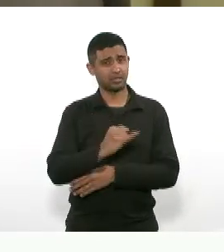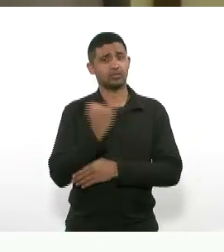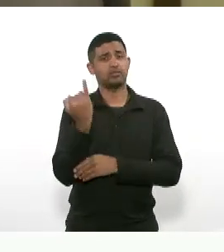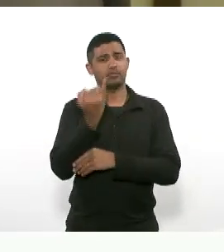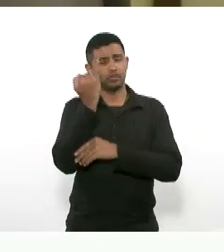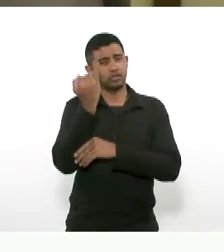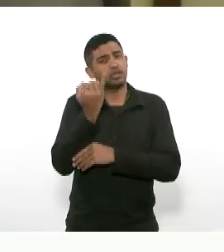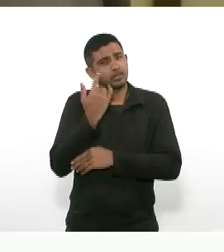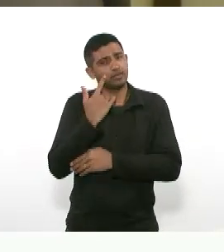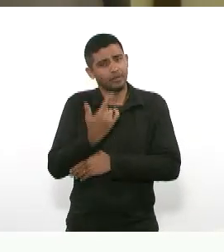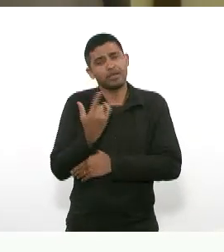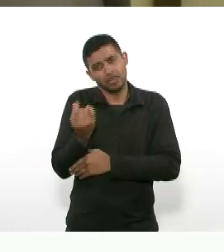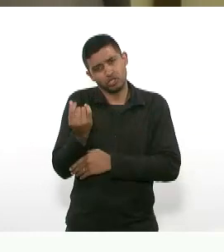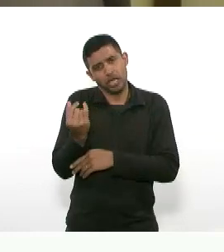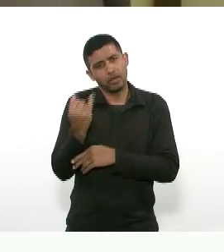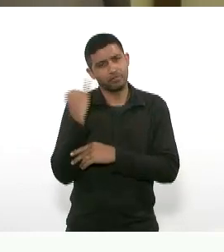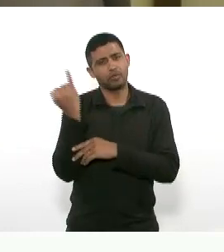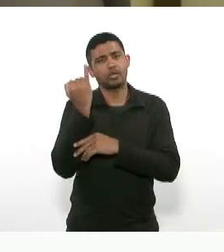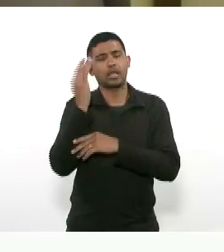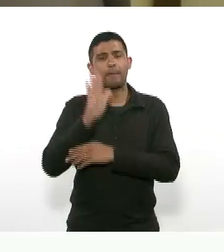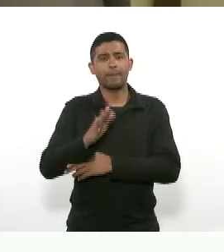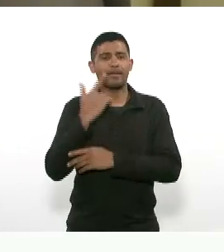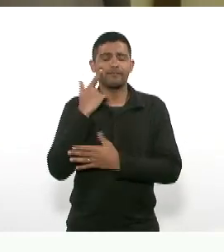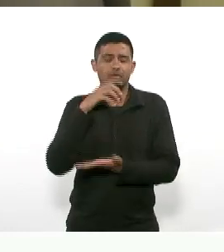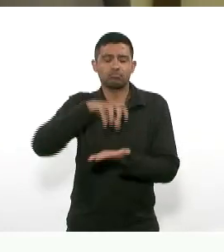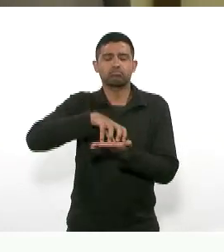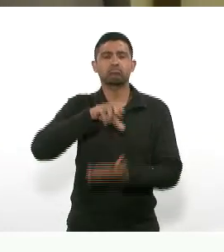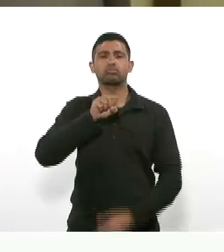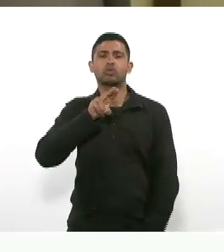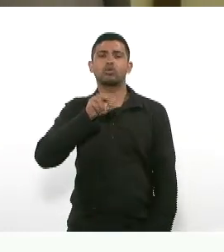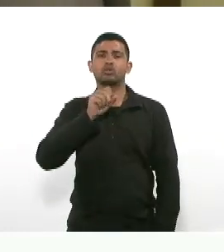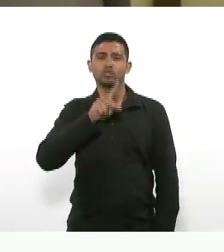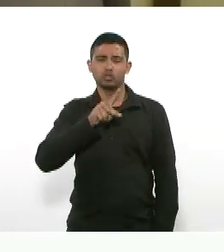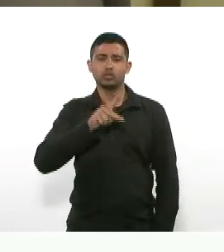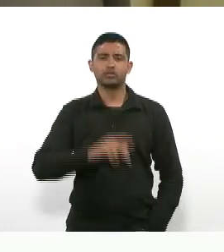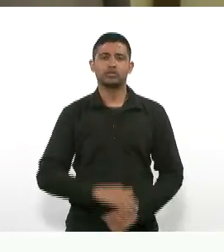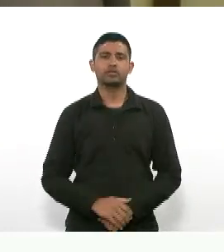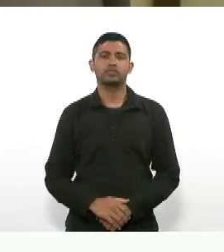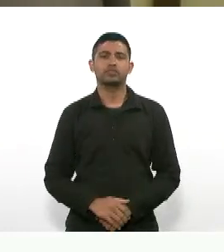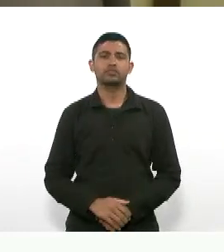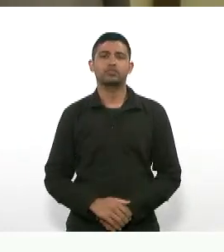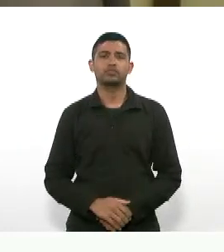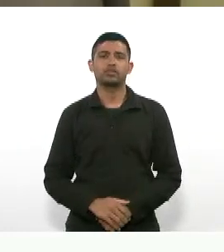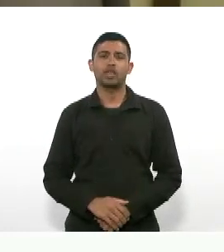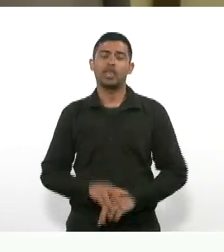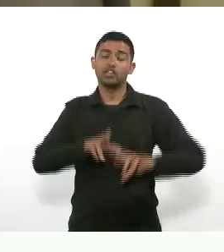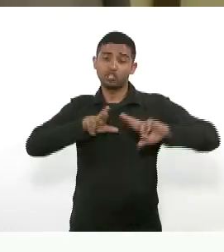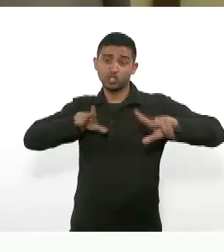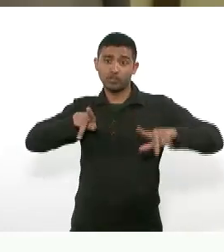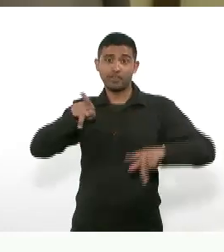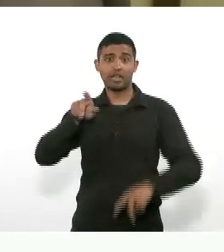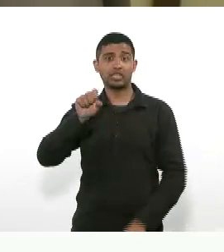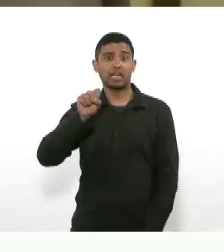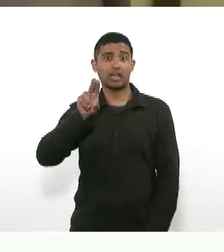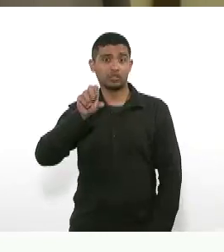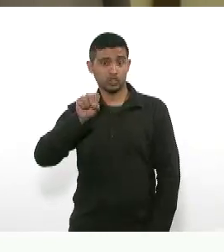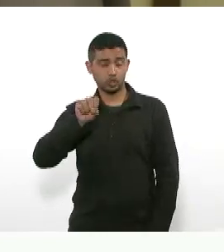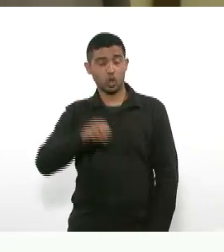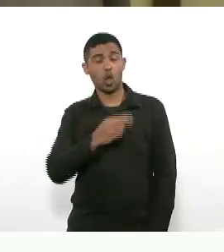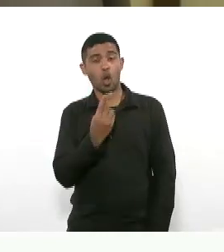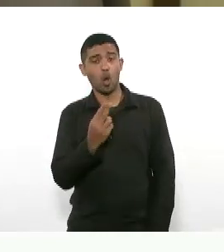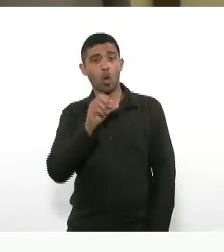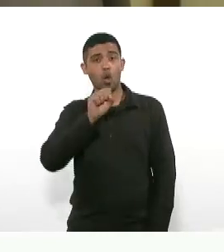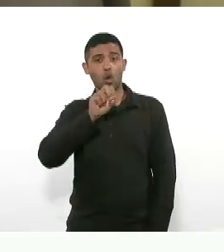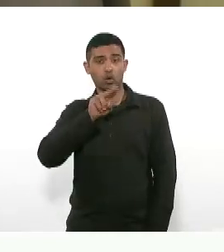é importante. Mas o SUSP, ele, ao contrário do SUS, ao contrário do SUAS, que encontram